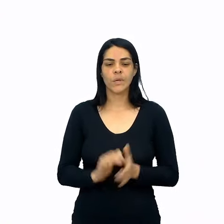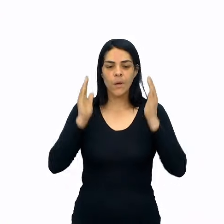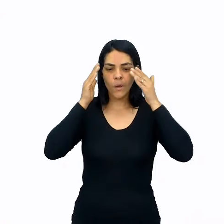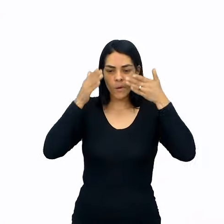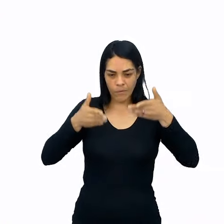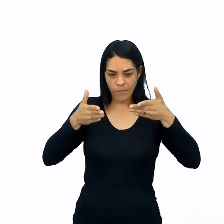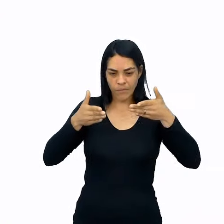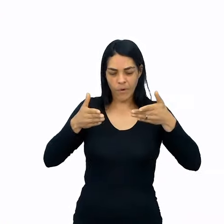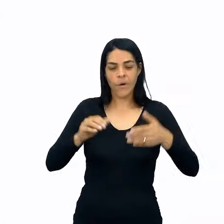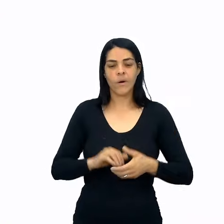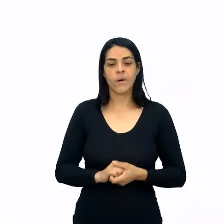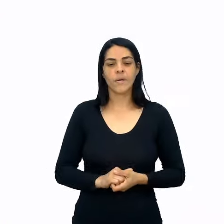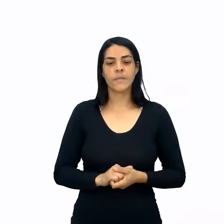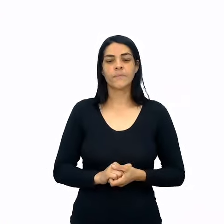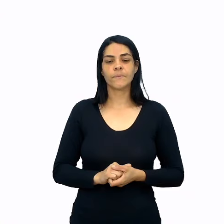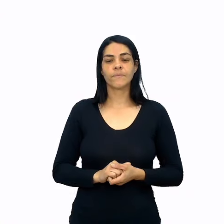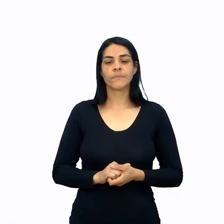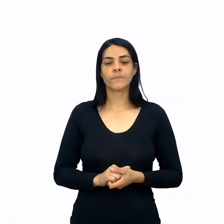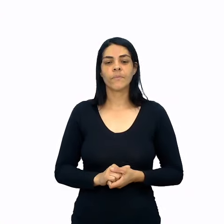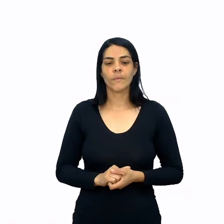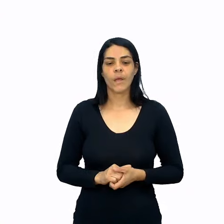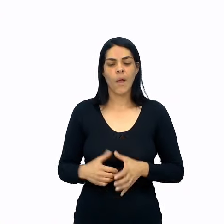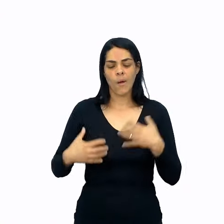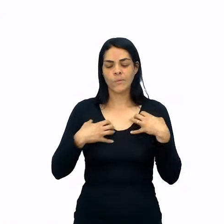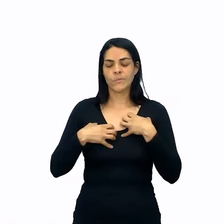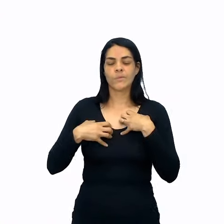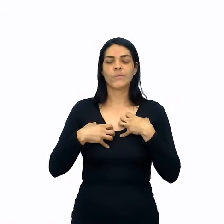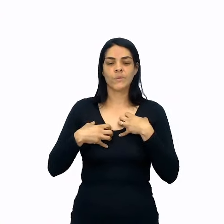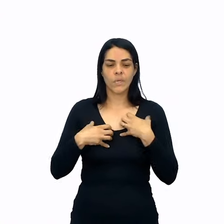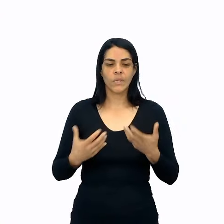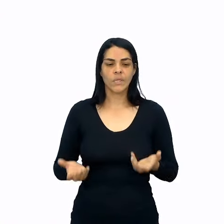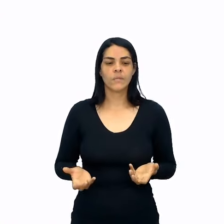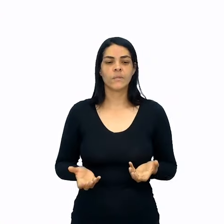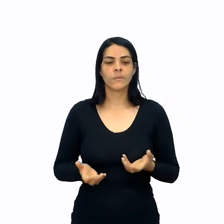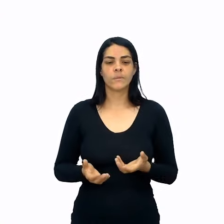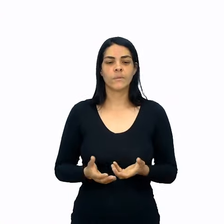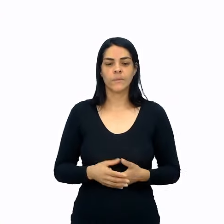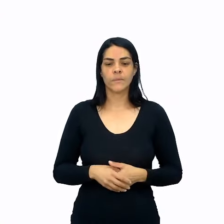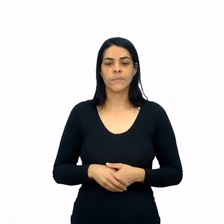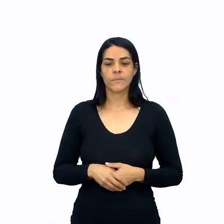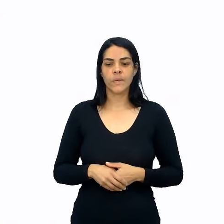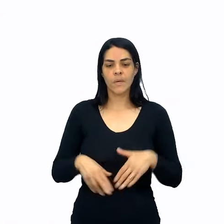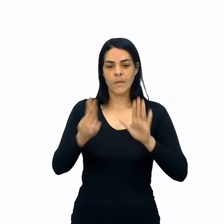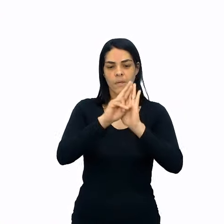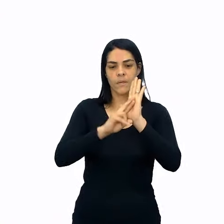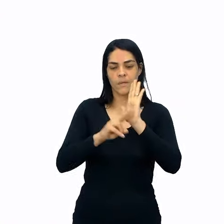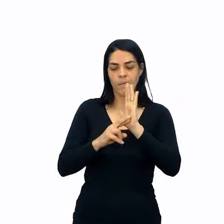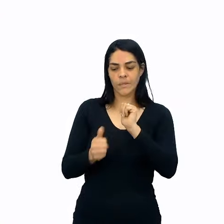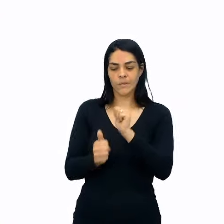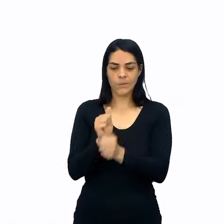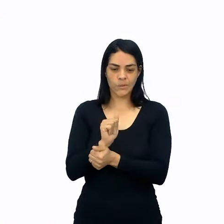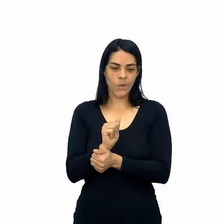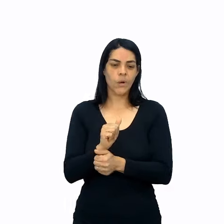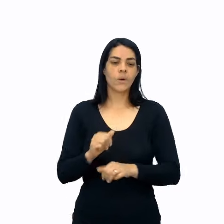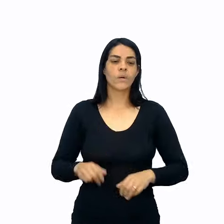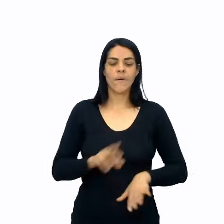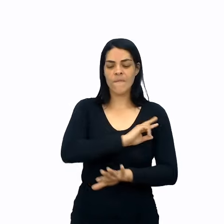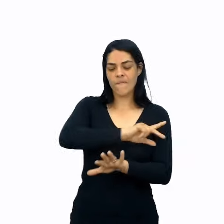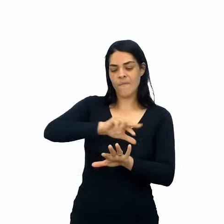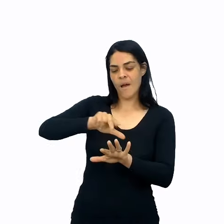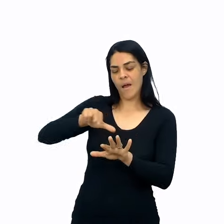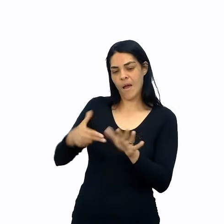questão da regulação mútua dos comportamentos, então, seria a questão das regras de jogo, comandos diversos,